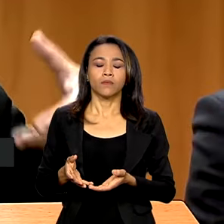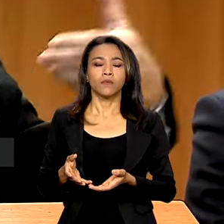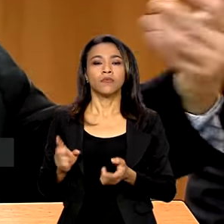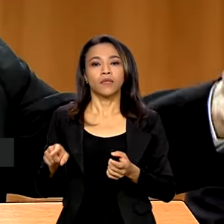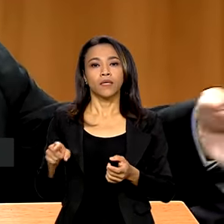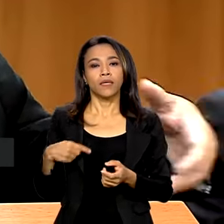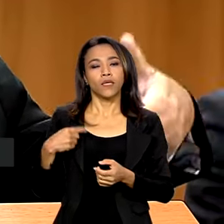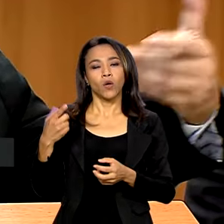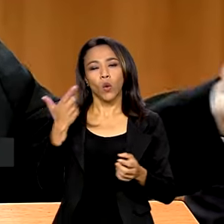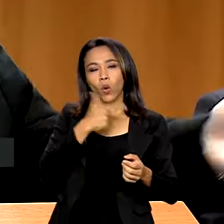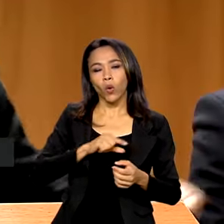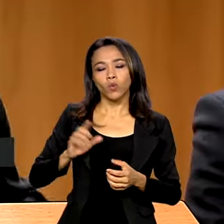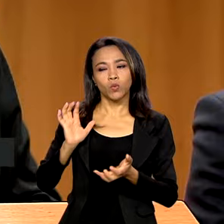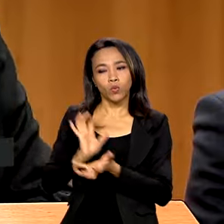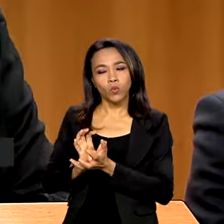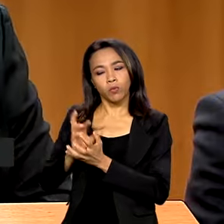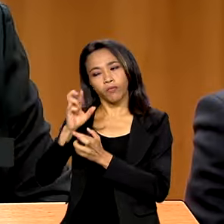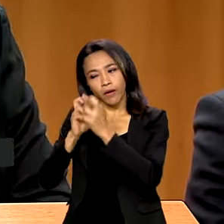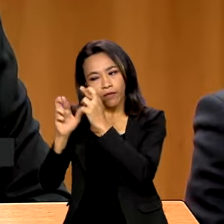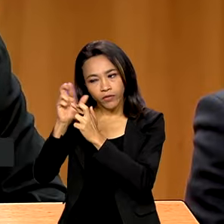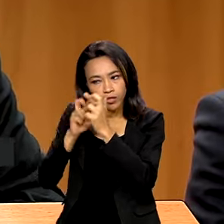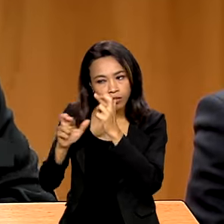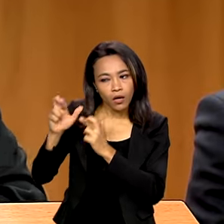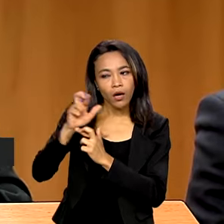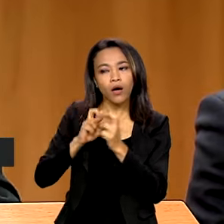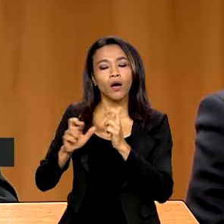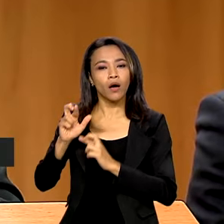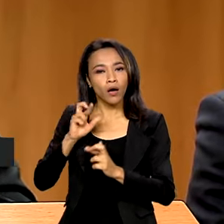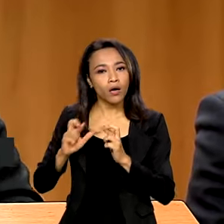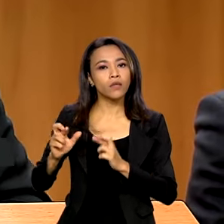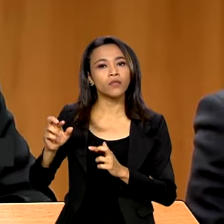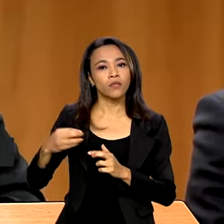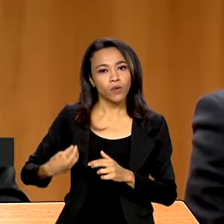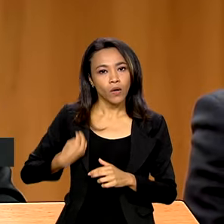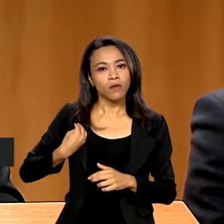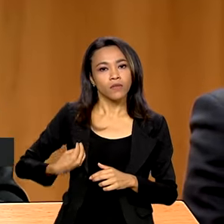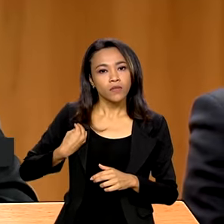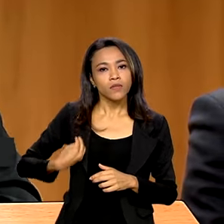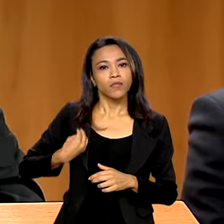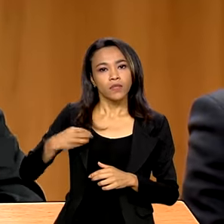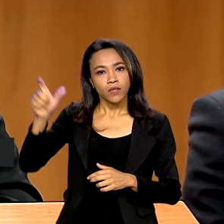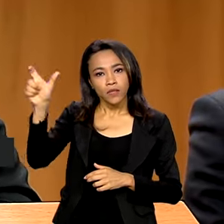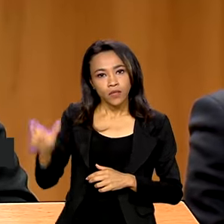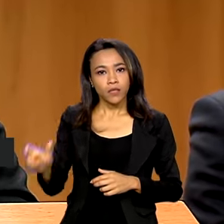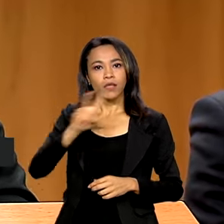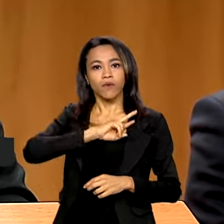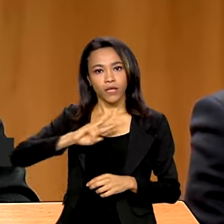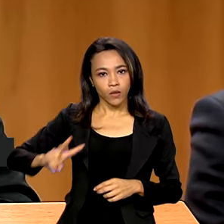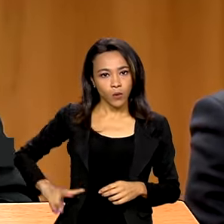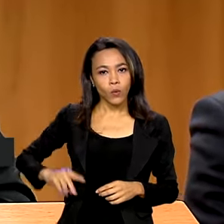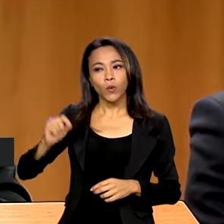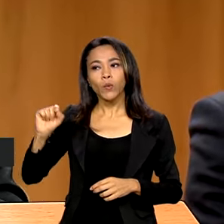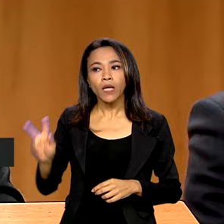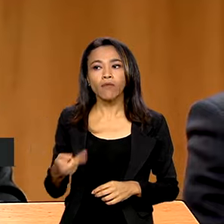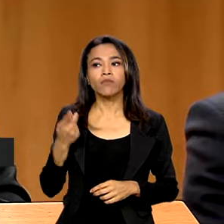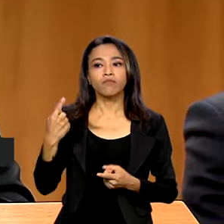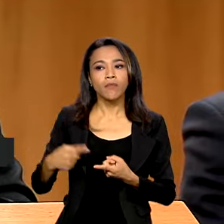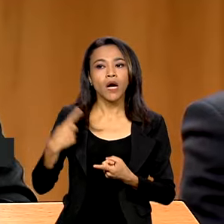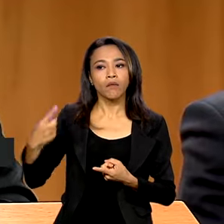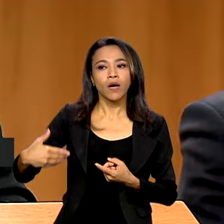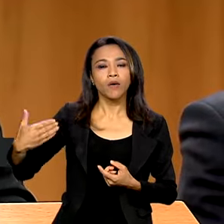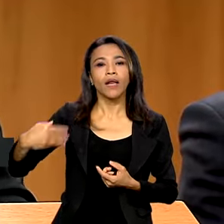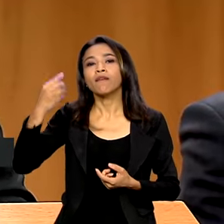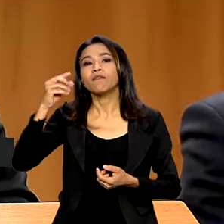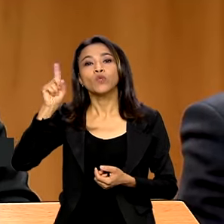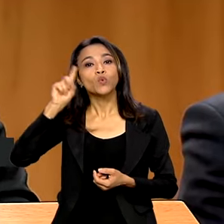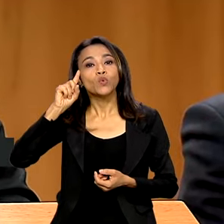de vigilância, de acompanhamento da rotina da vereadora Mariela e, posteriormente,